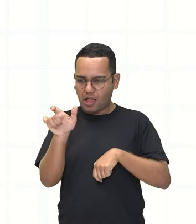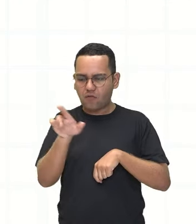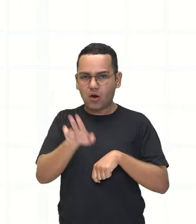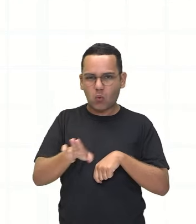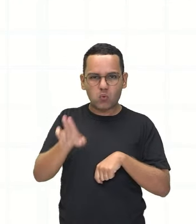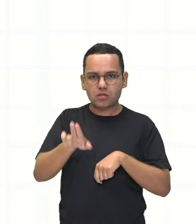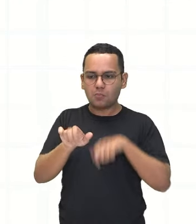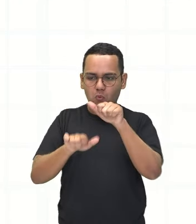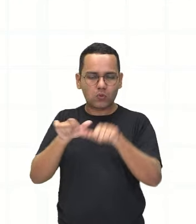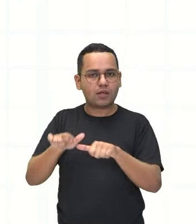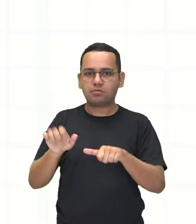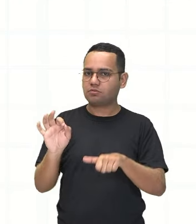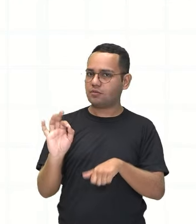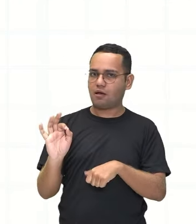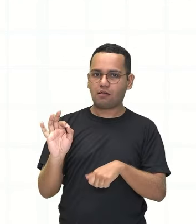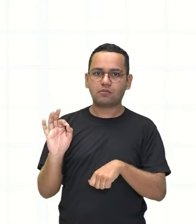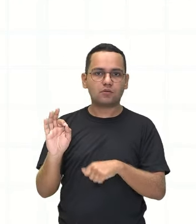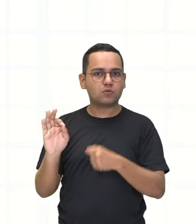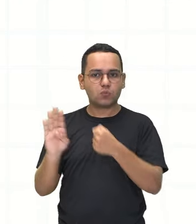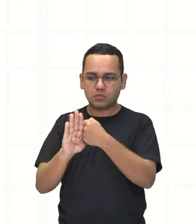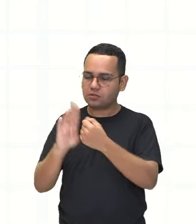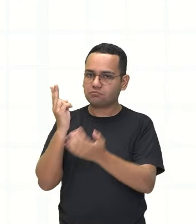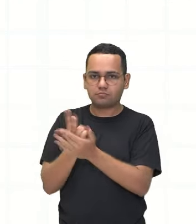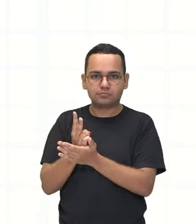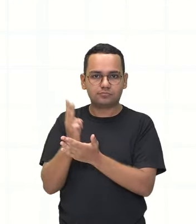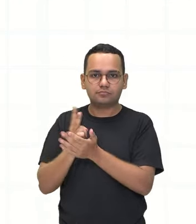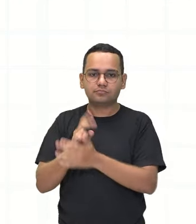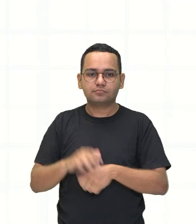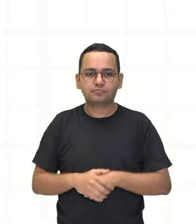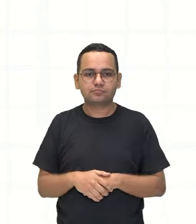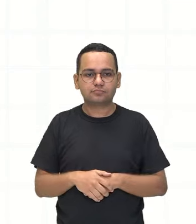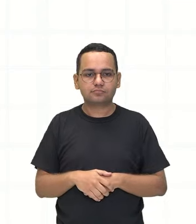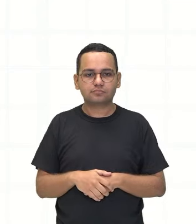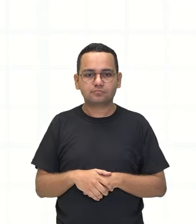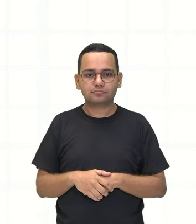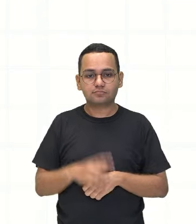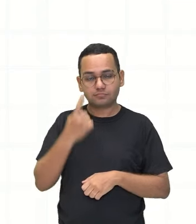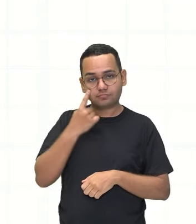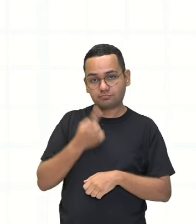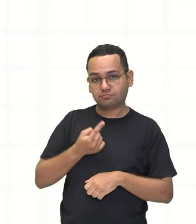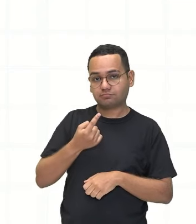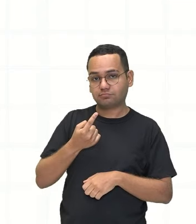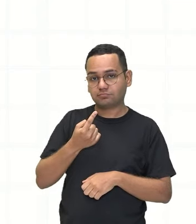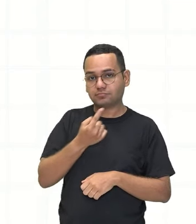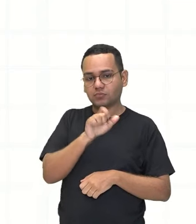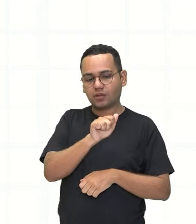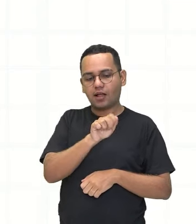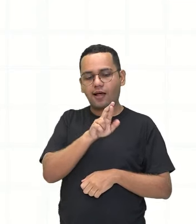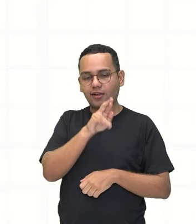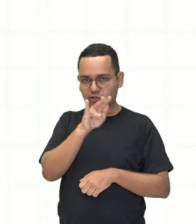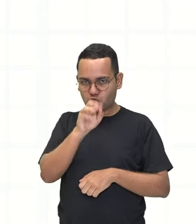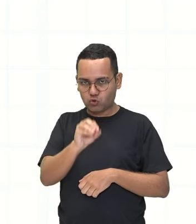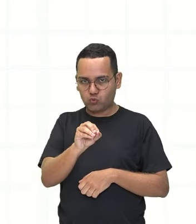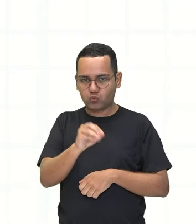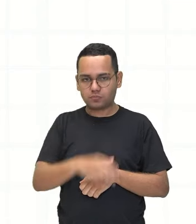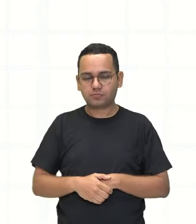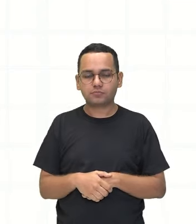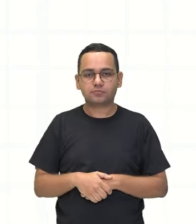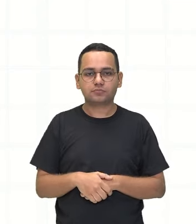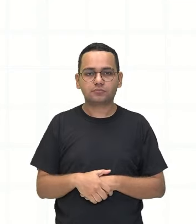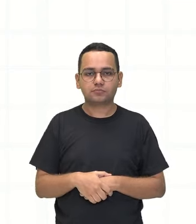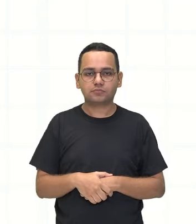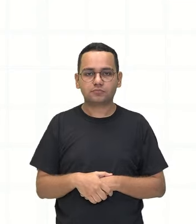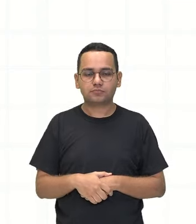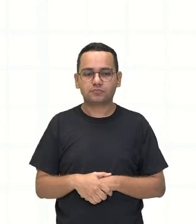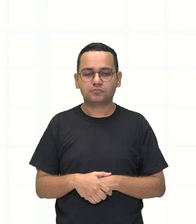substantivo permanece, né? Assim como o artigo também, ó. Observe que eu tenho um artigo aqui que está acompanhando esse substantivo.